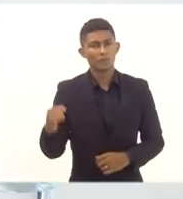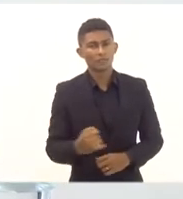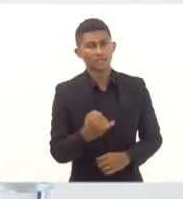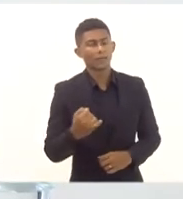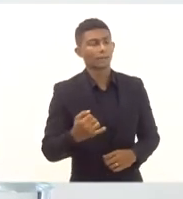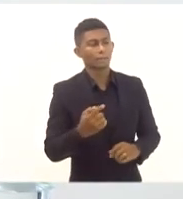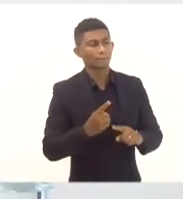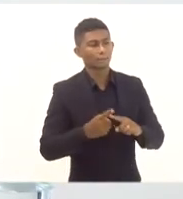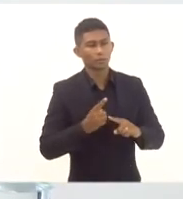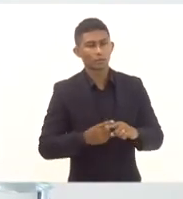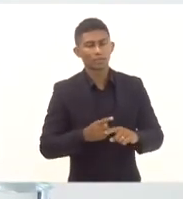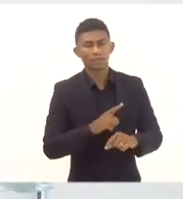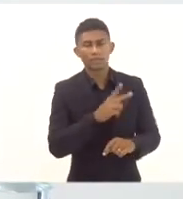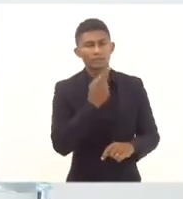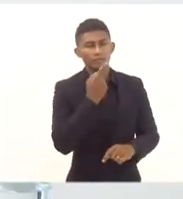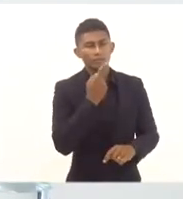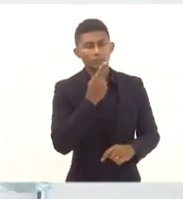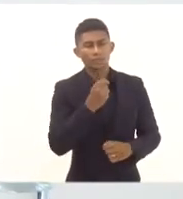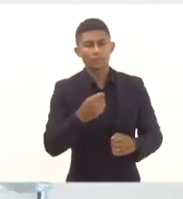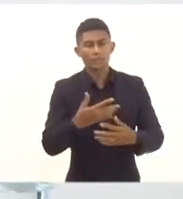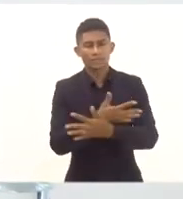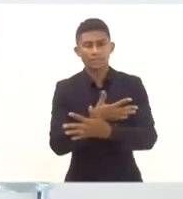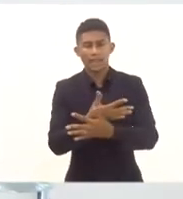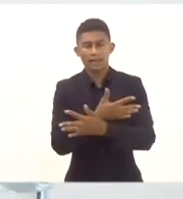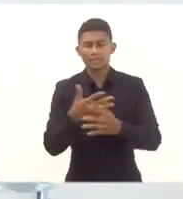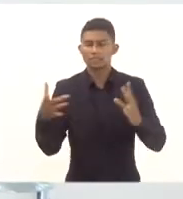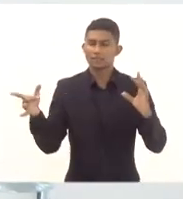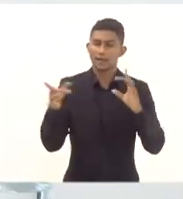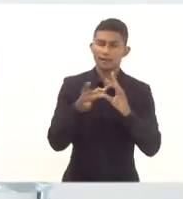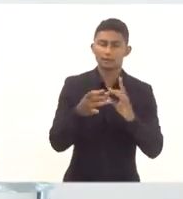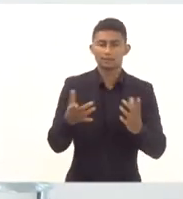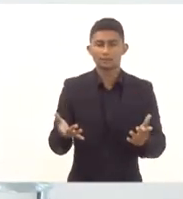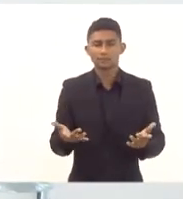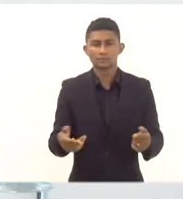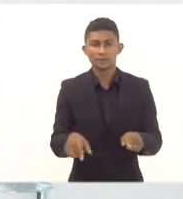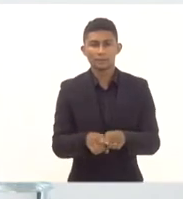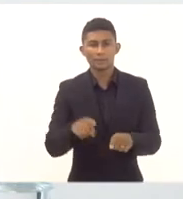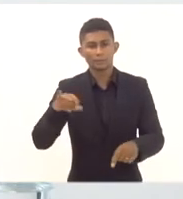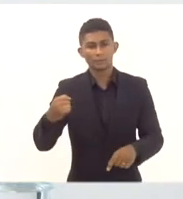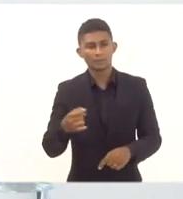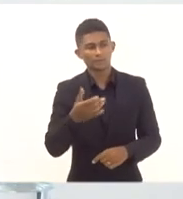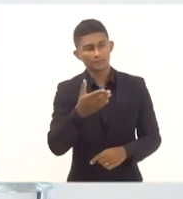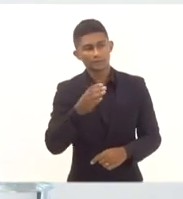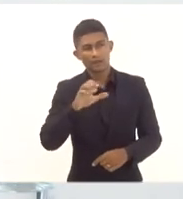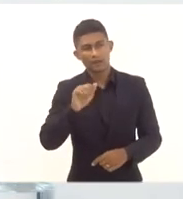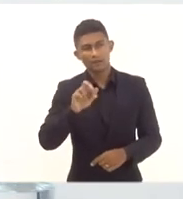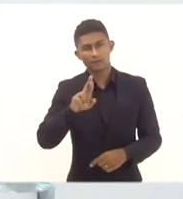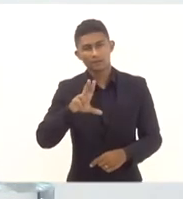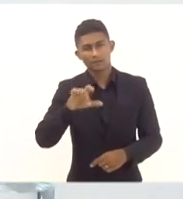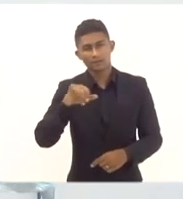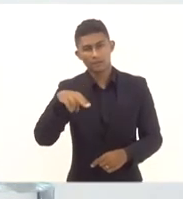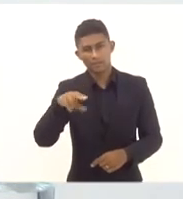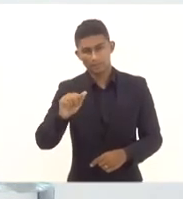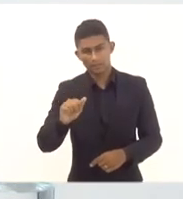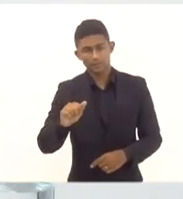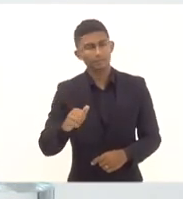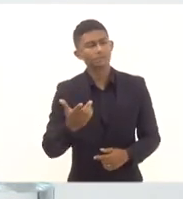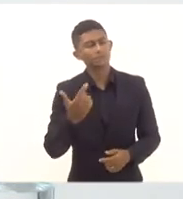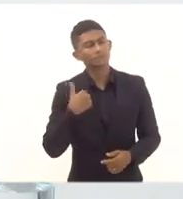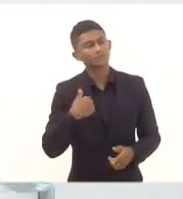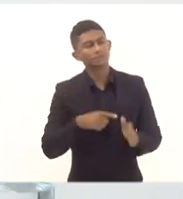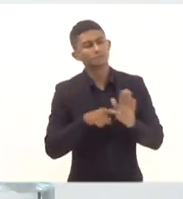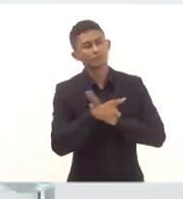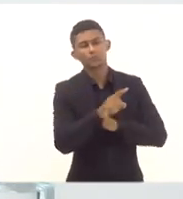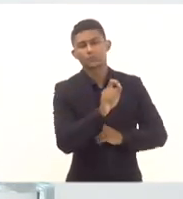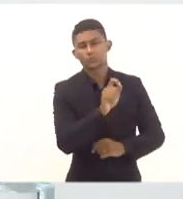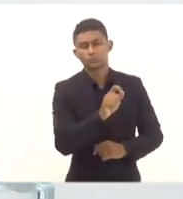questão da cidade de integrada e aproveitar ainda a presença aqui da senhora Carolina como é que tá se dando